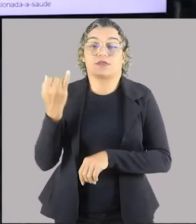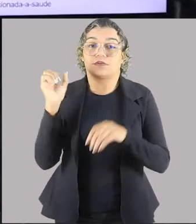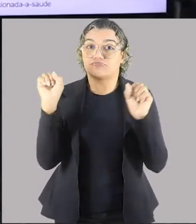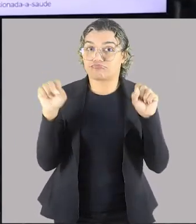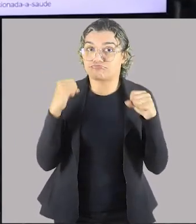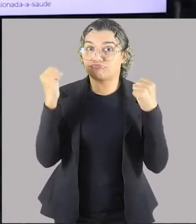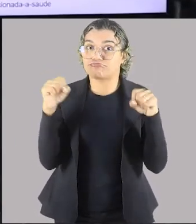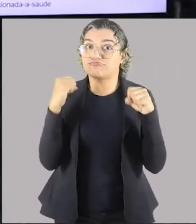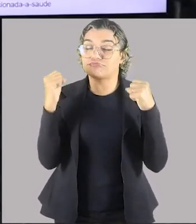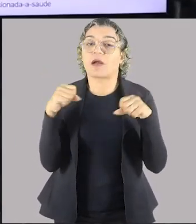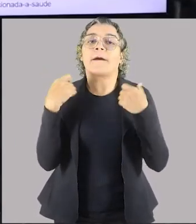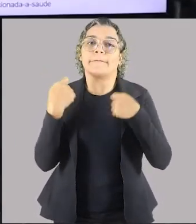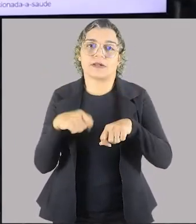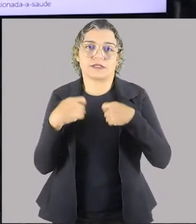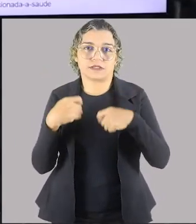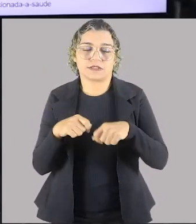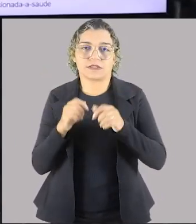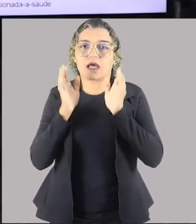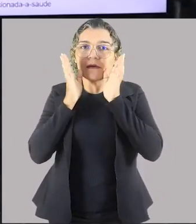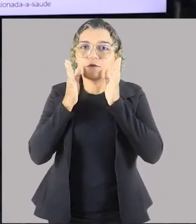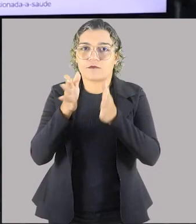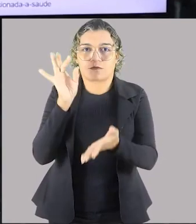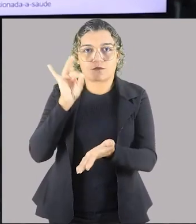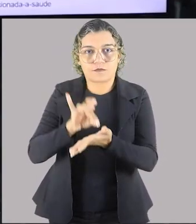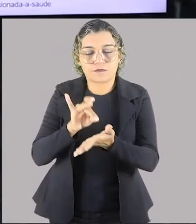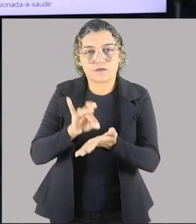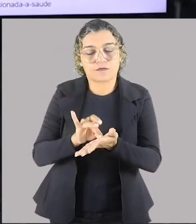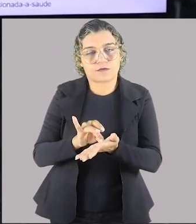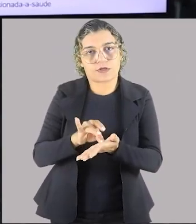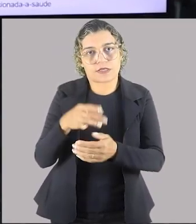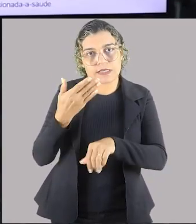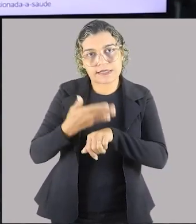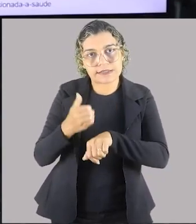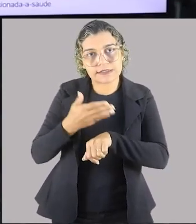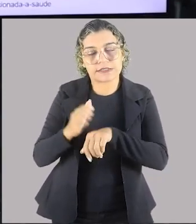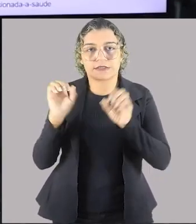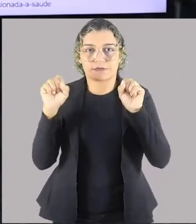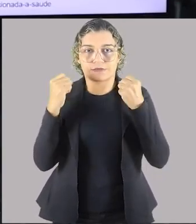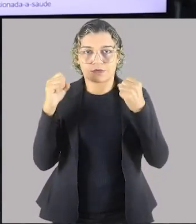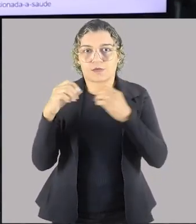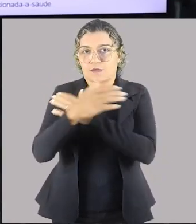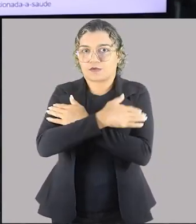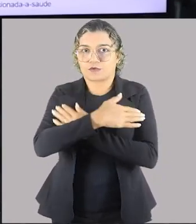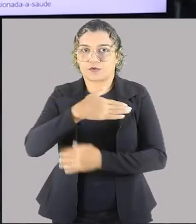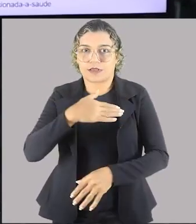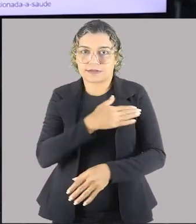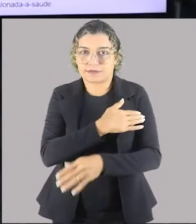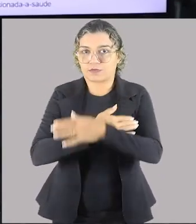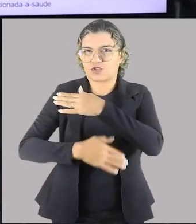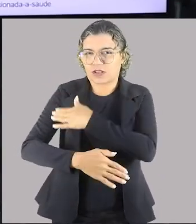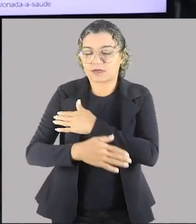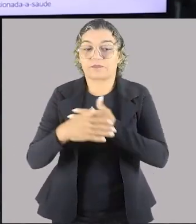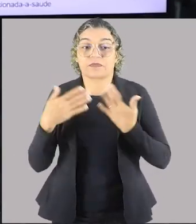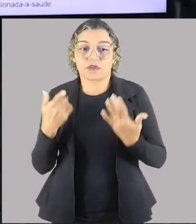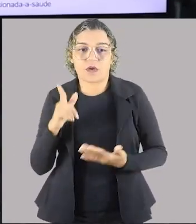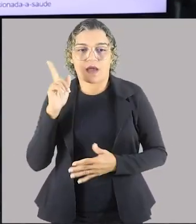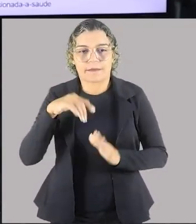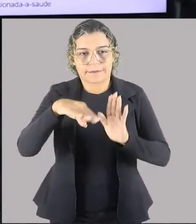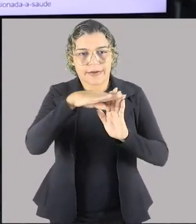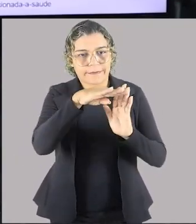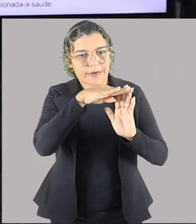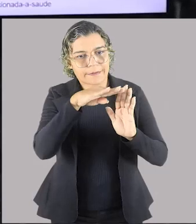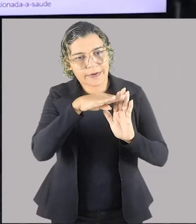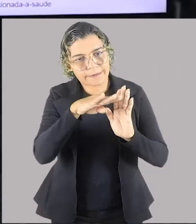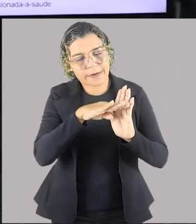em específico do exercício de musculação, beleza? Então esses são os componentes